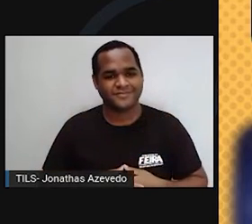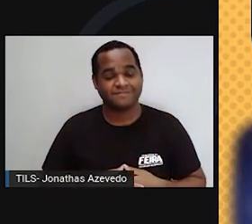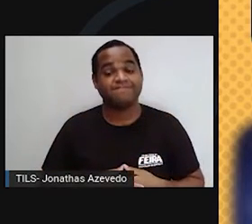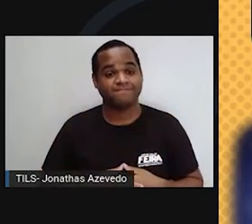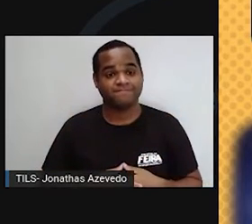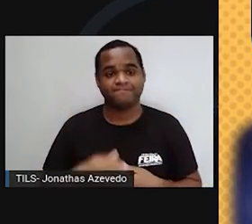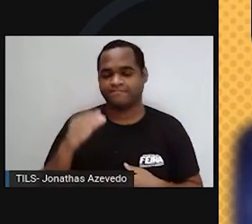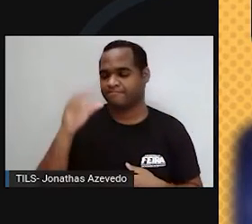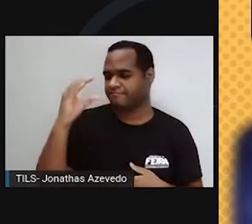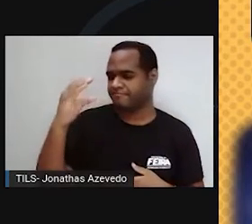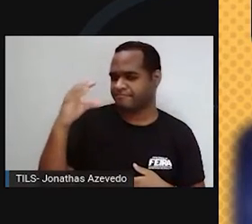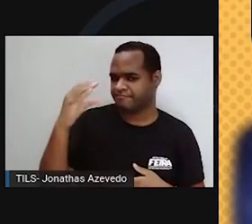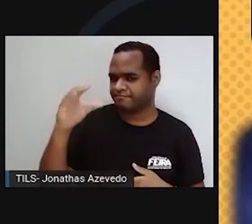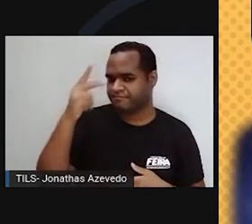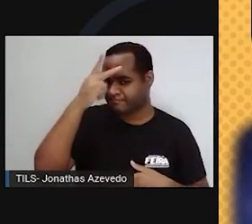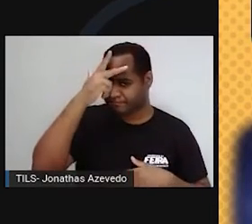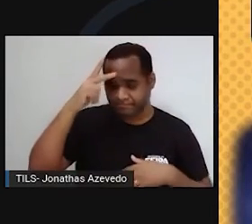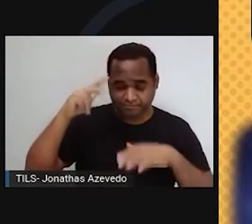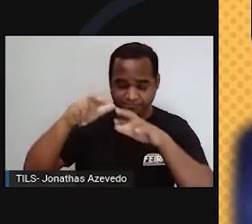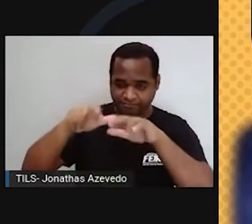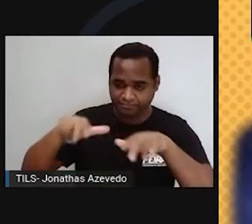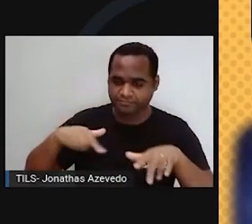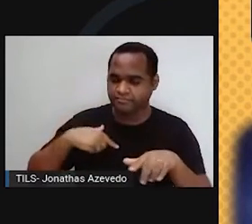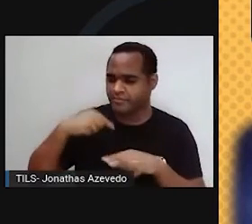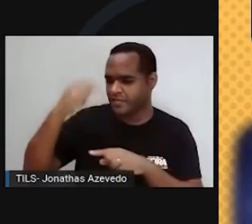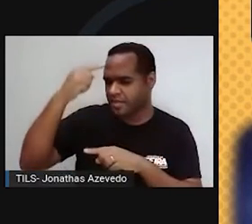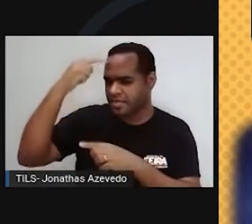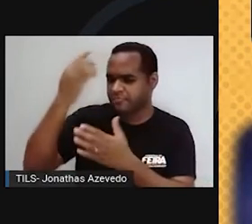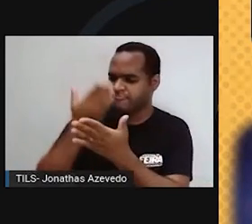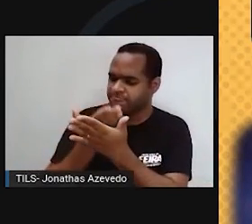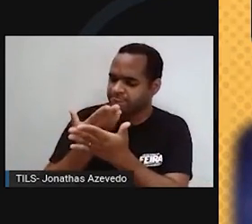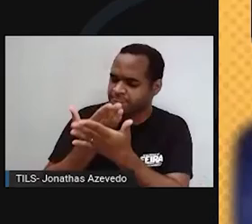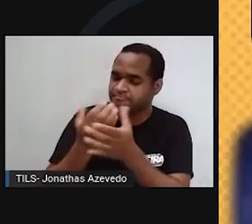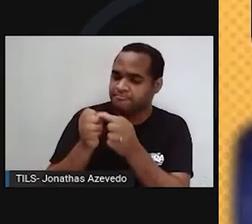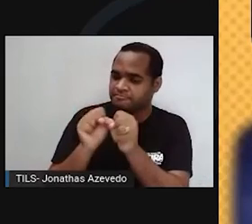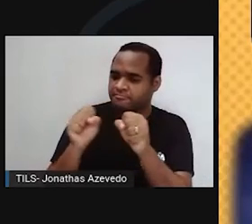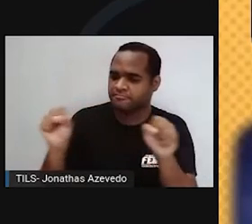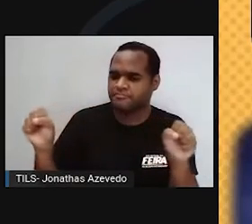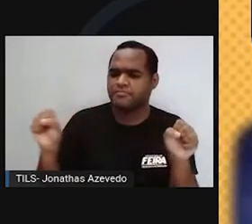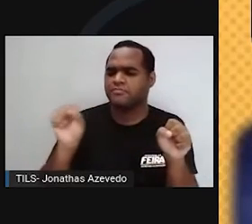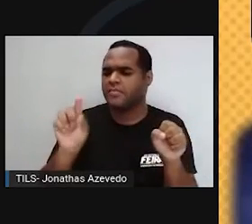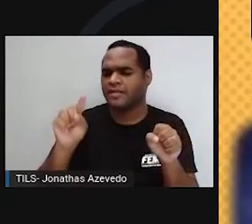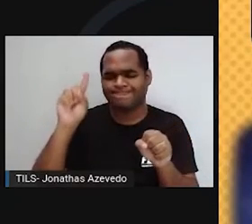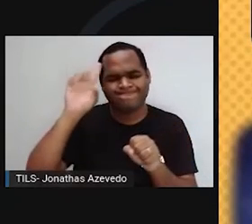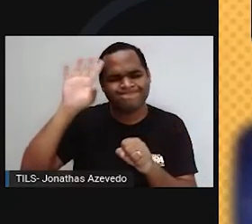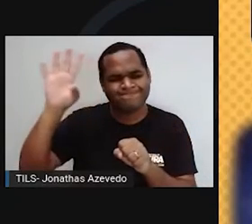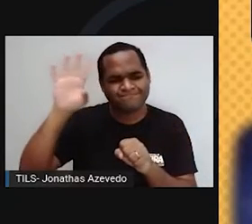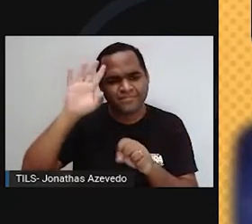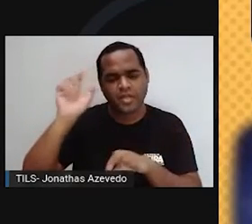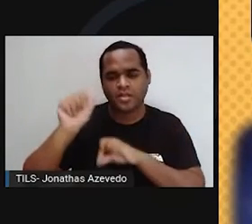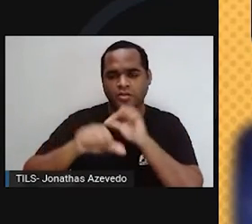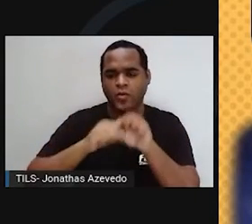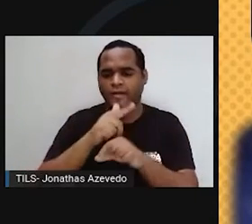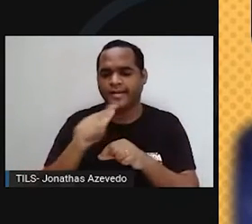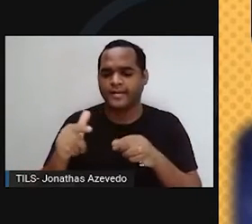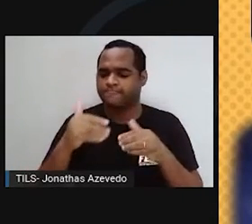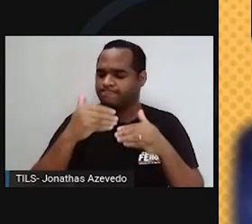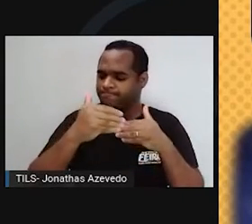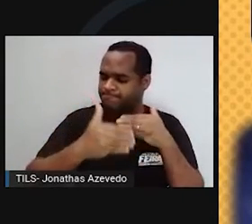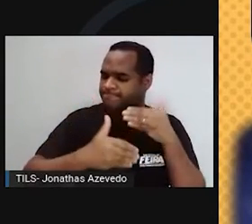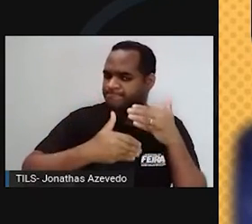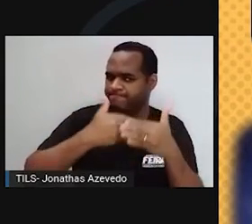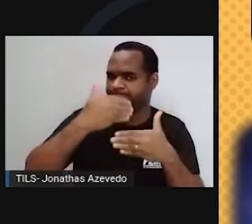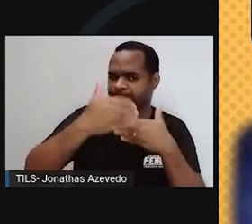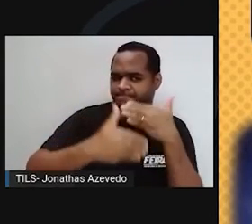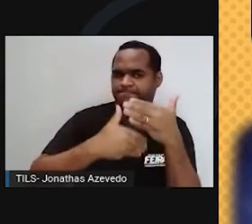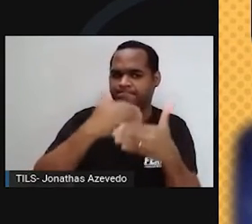Os cientistas que lançaram a ideia do universo em expansão imaginaram que ele se transformava em ritmo constante, desde o